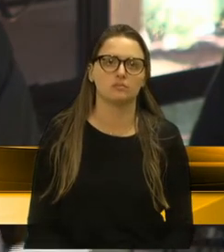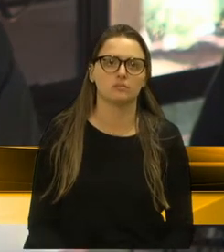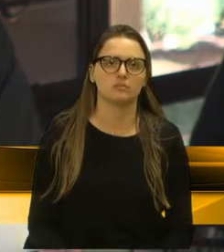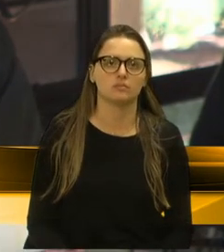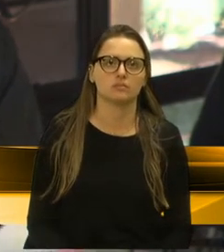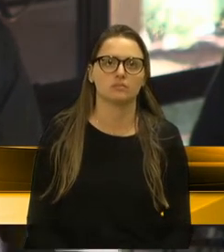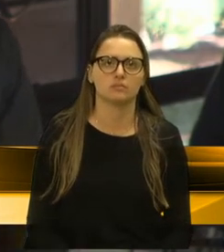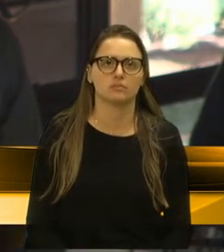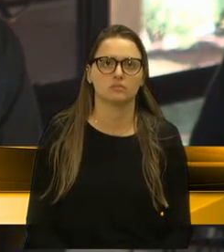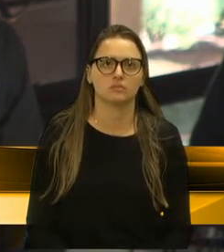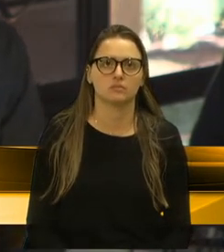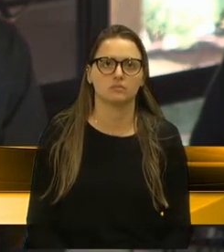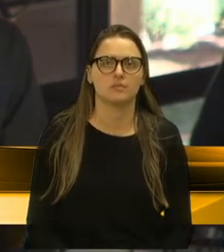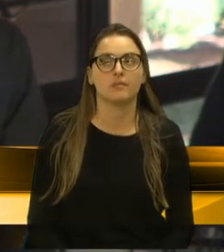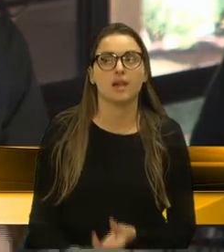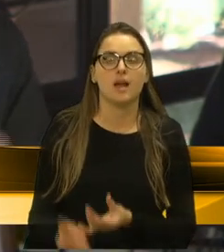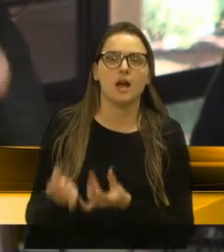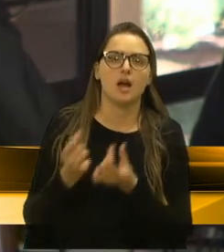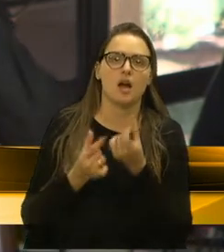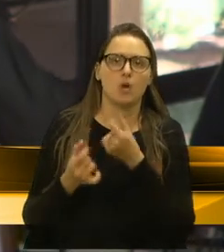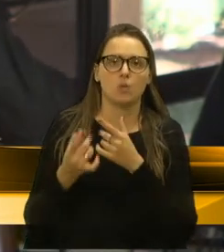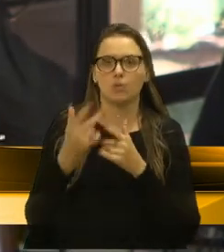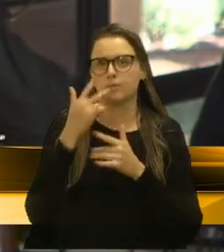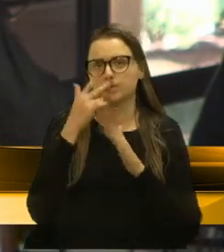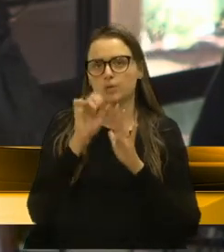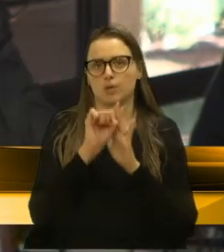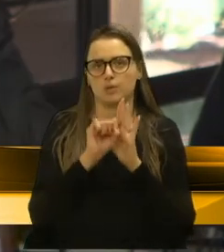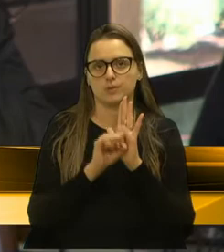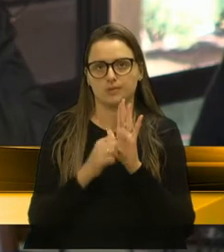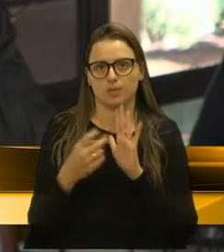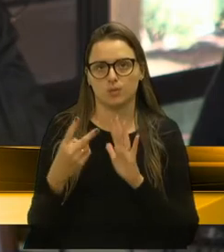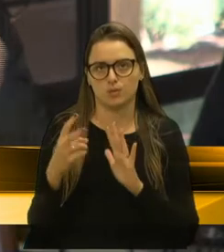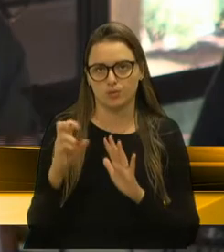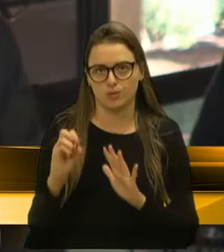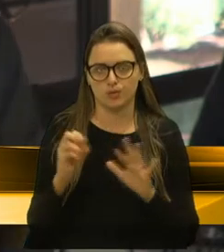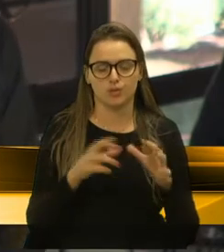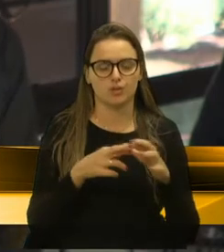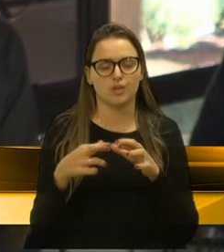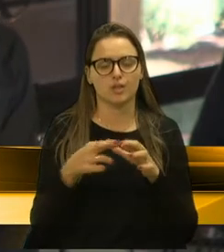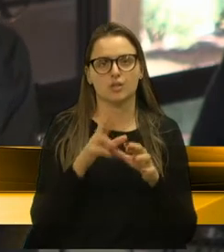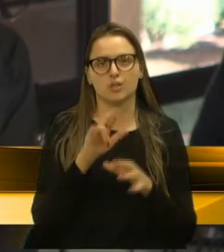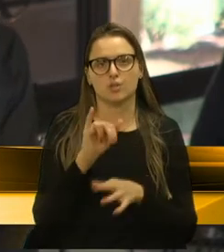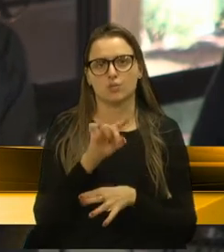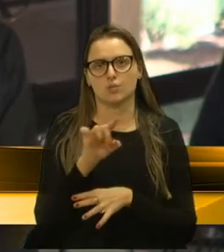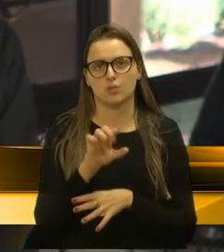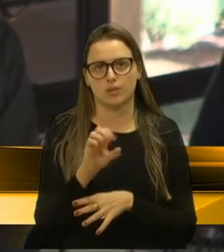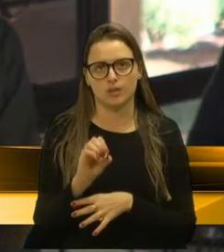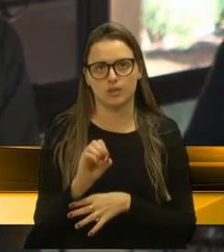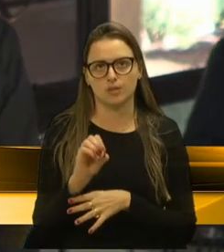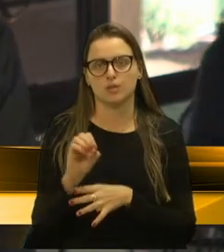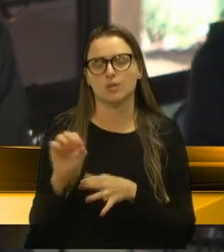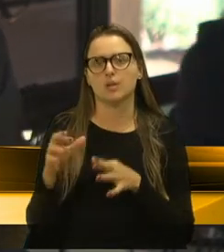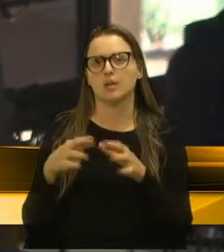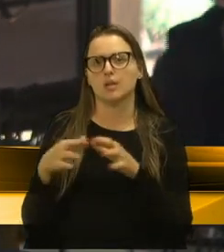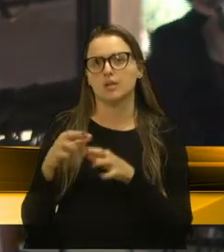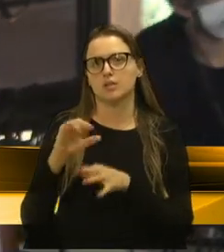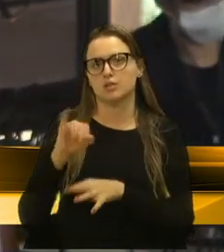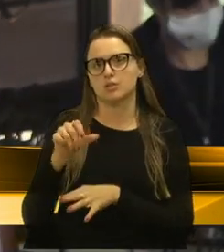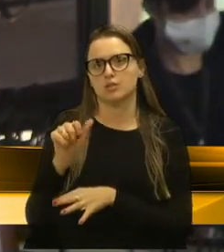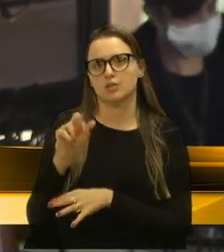Algumas linhas essas como a do século XX, a região do Desvio Risso, linha do Jardim